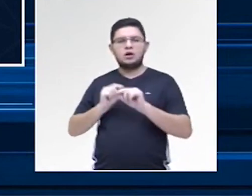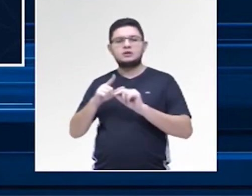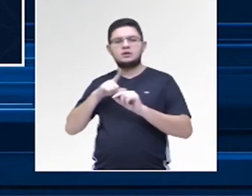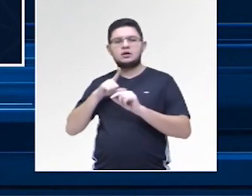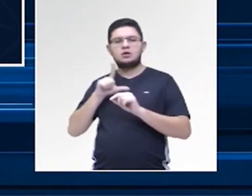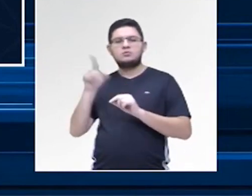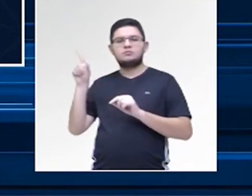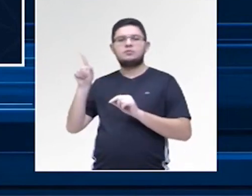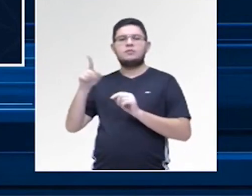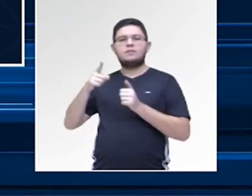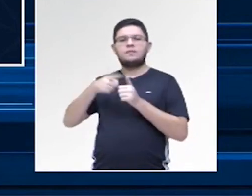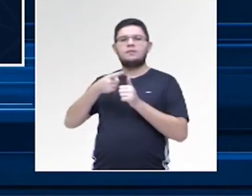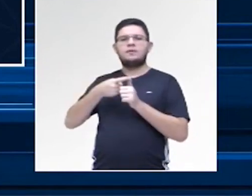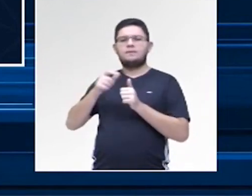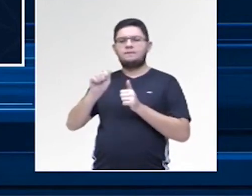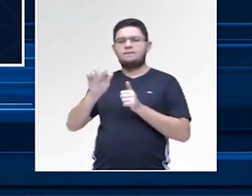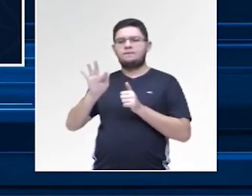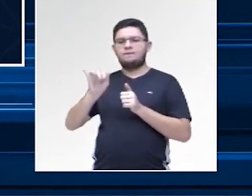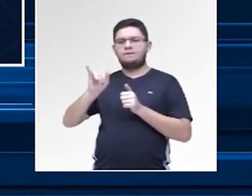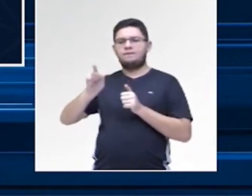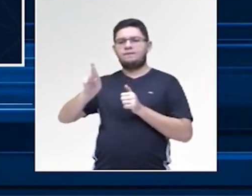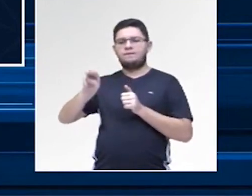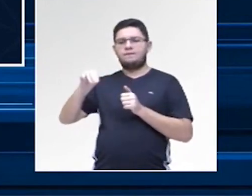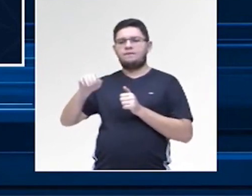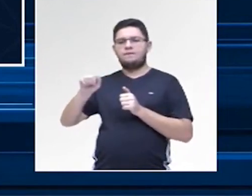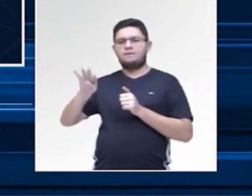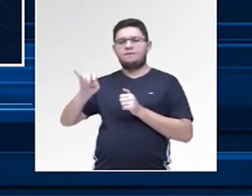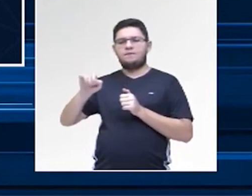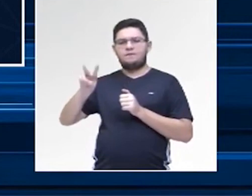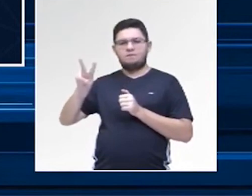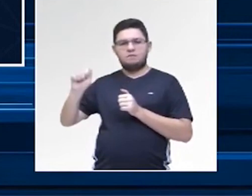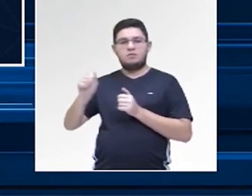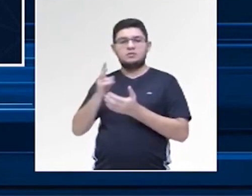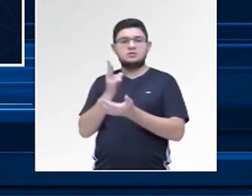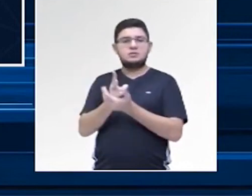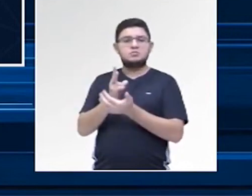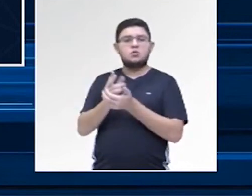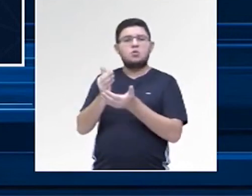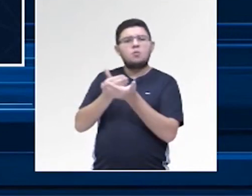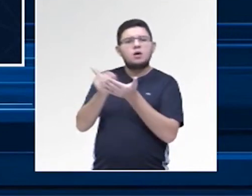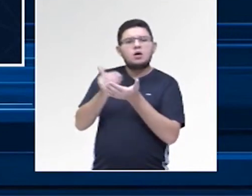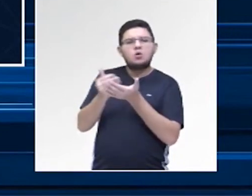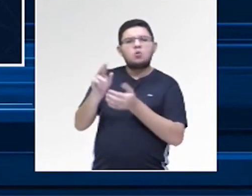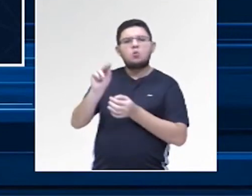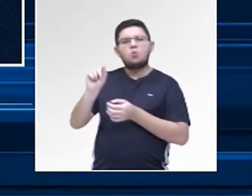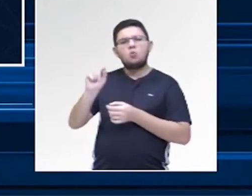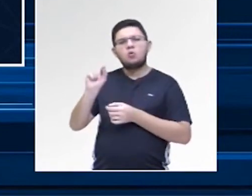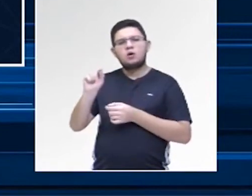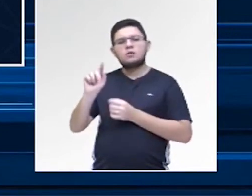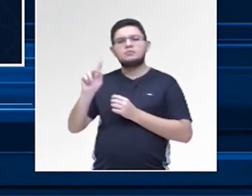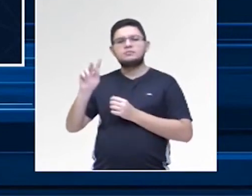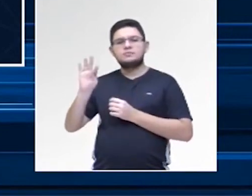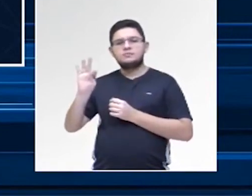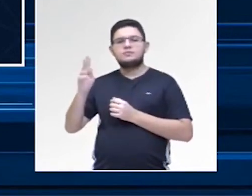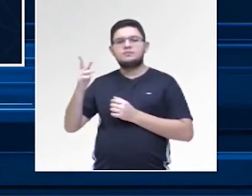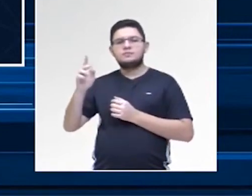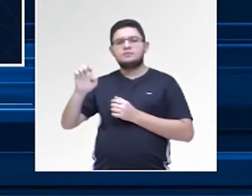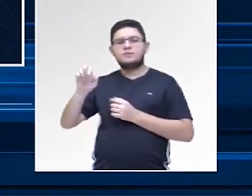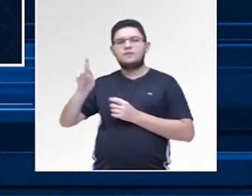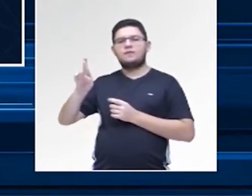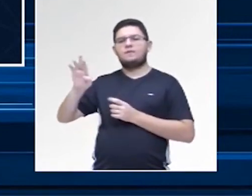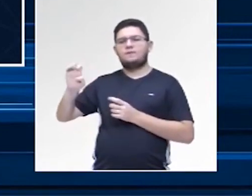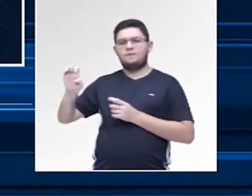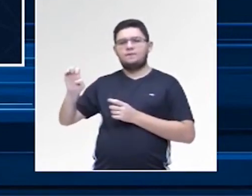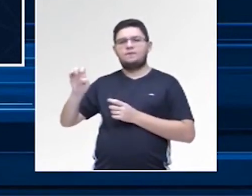Eu começo a frase com there was. Em todos os casos, sempre começam com there was quando é uma frase